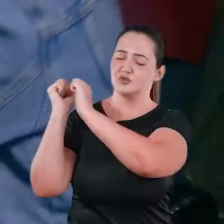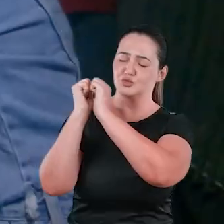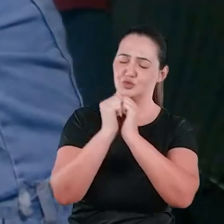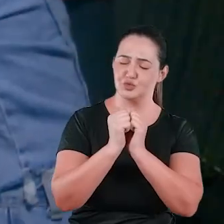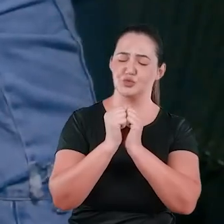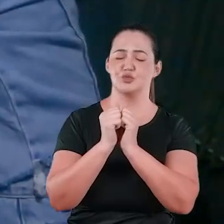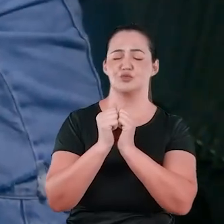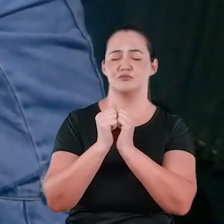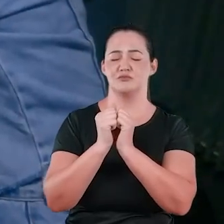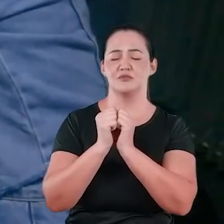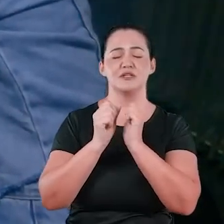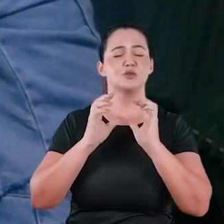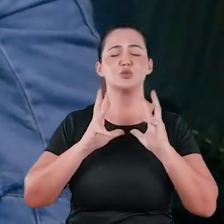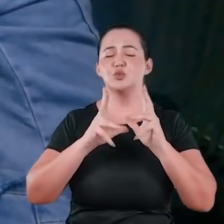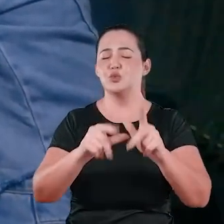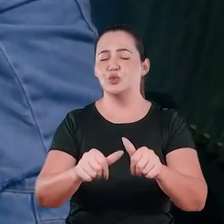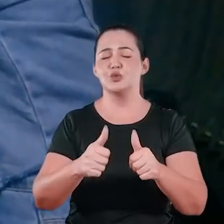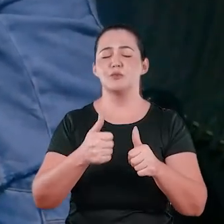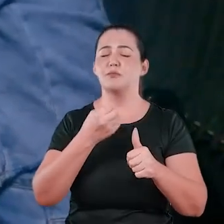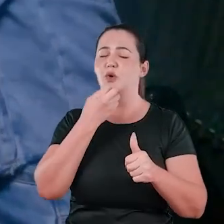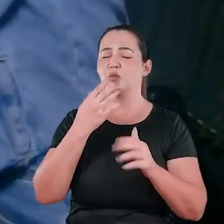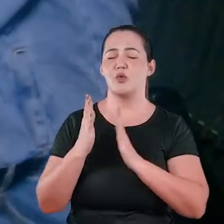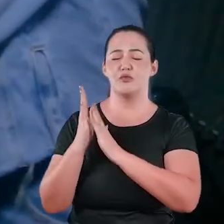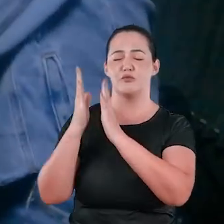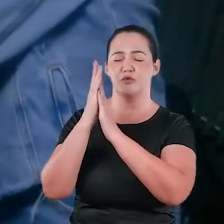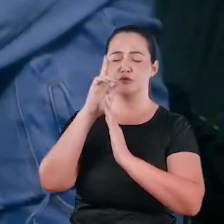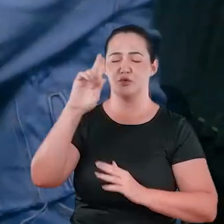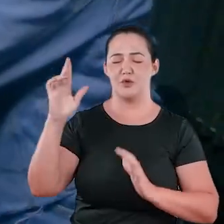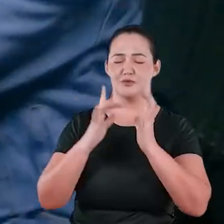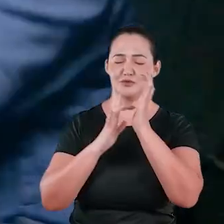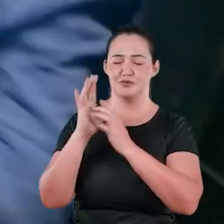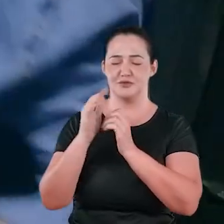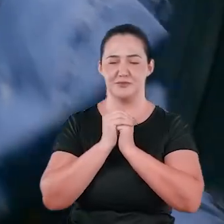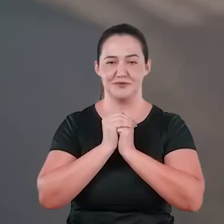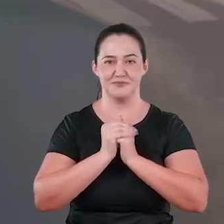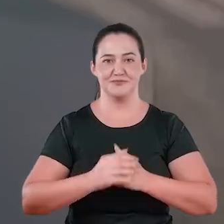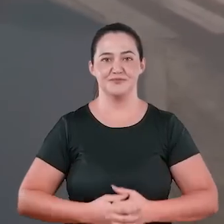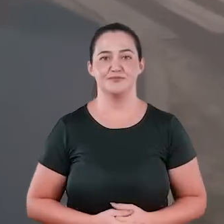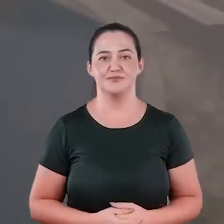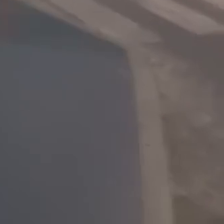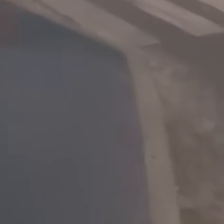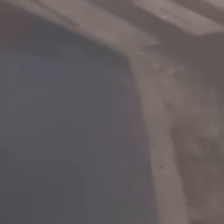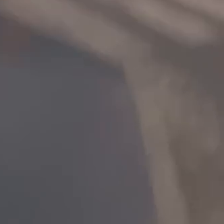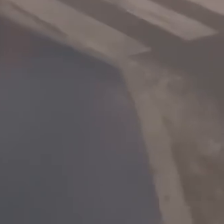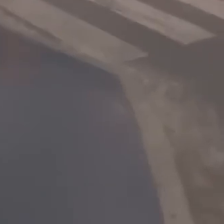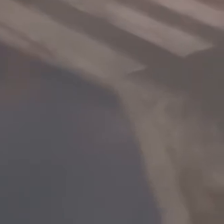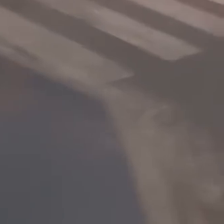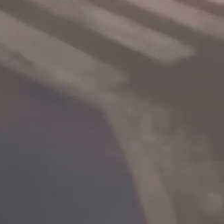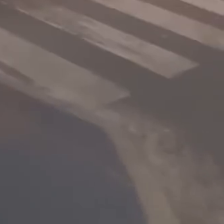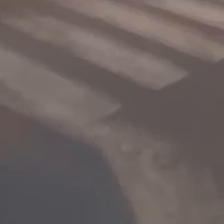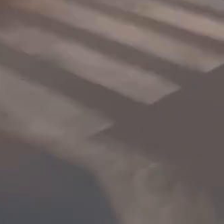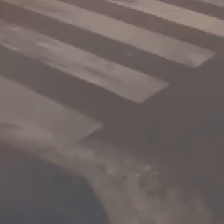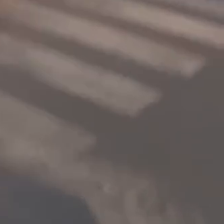acompanhe, que seja tudo para a honra e glória do teu nome. Em nome de Jesus. Amém. Amém.